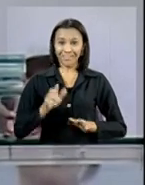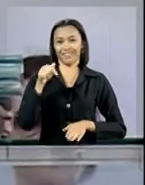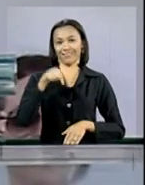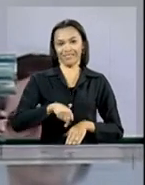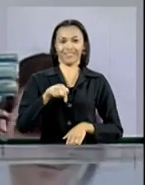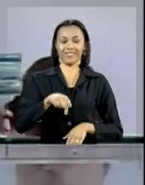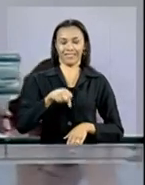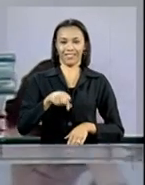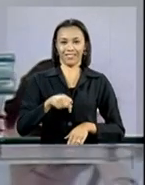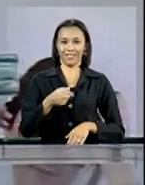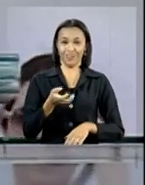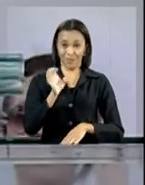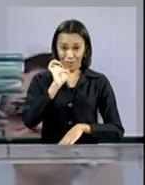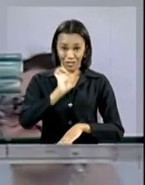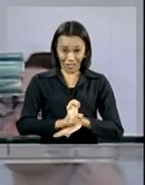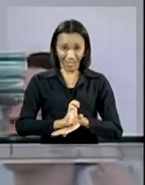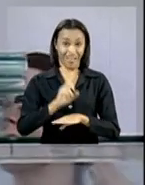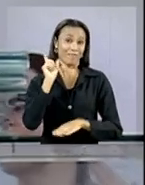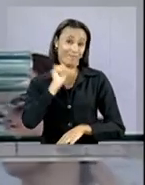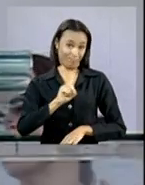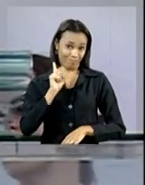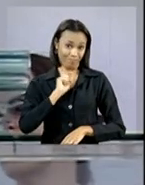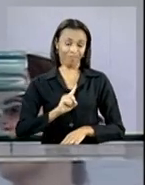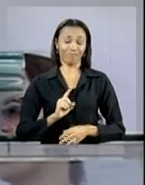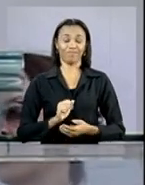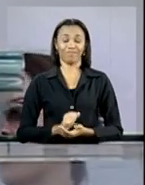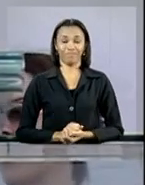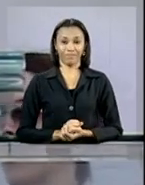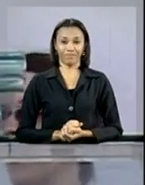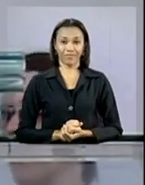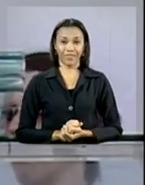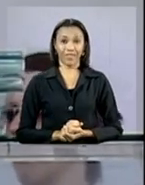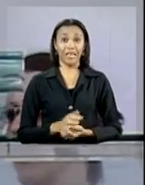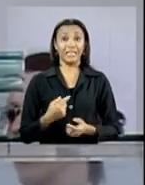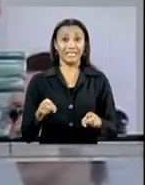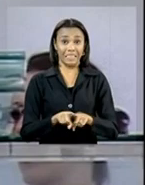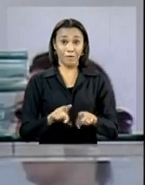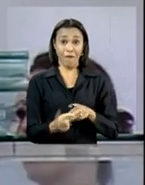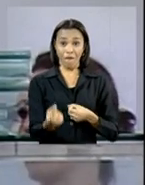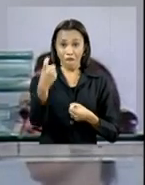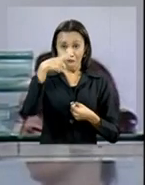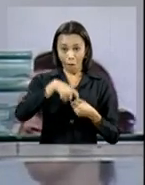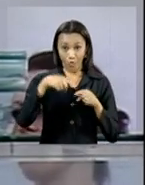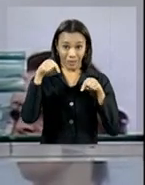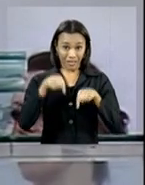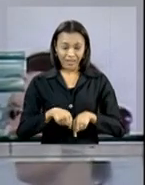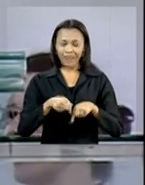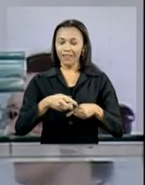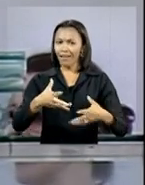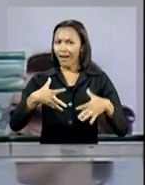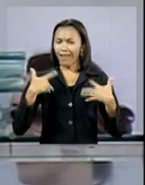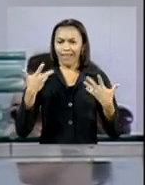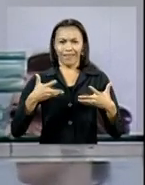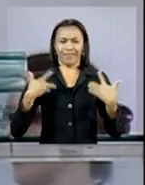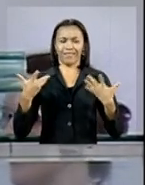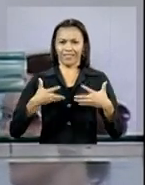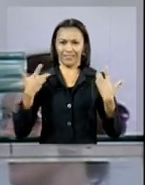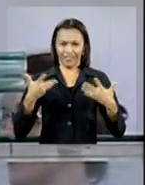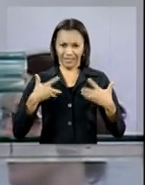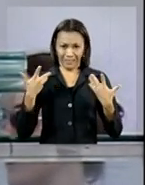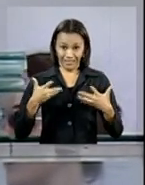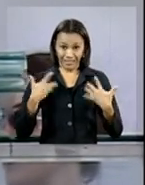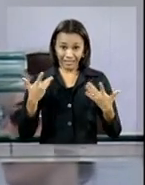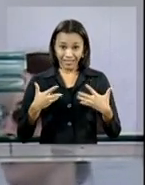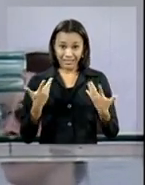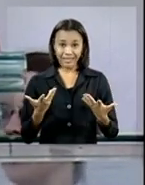aqui no estado de Minas Gerais e volto com muita alegria aqui para